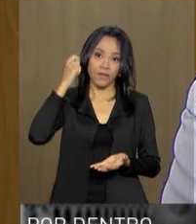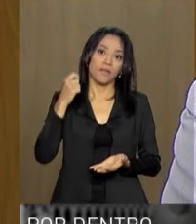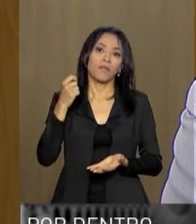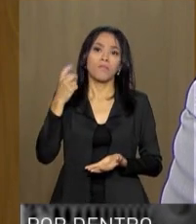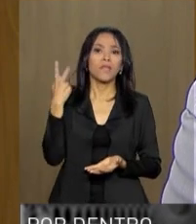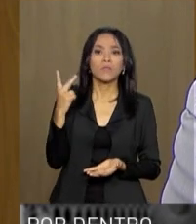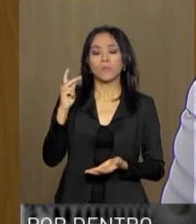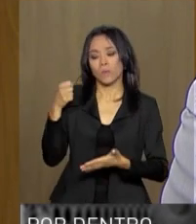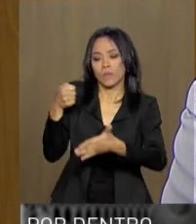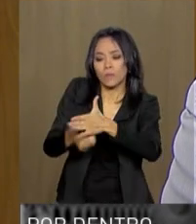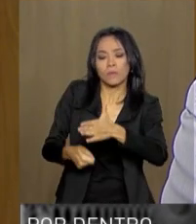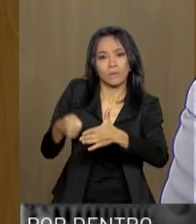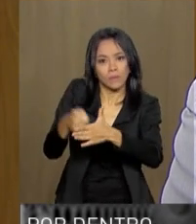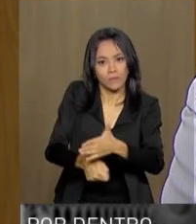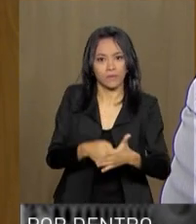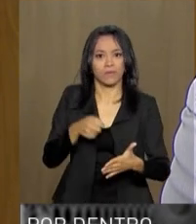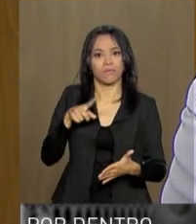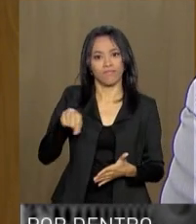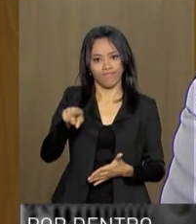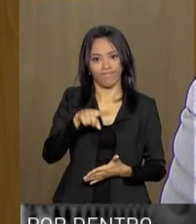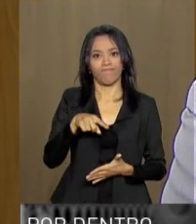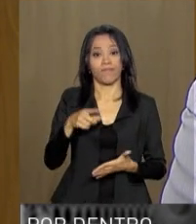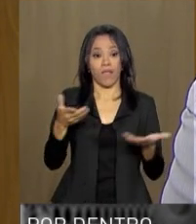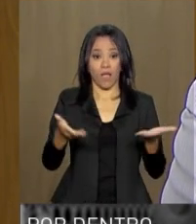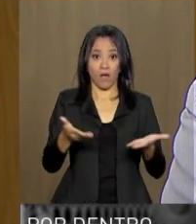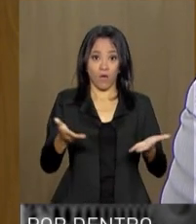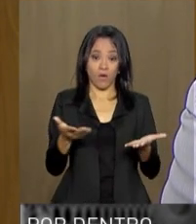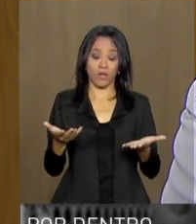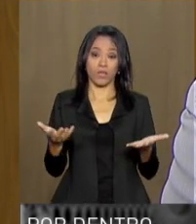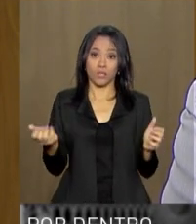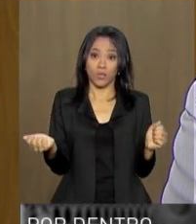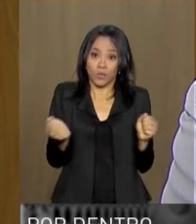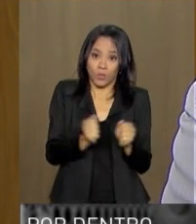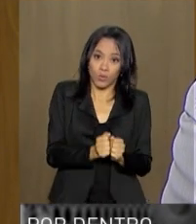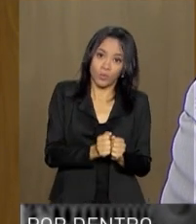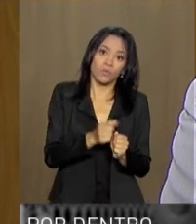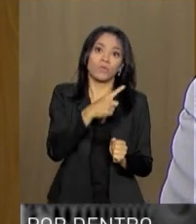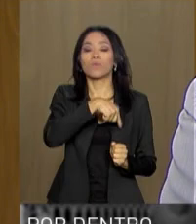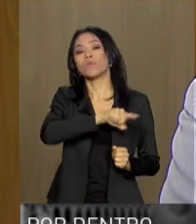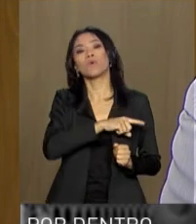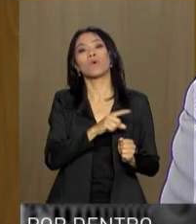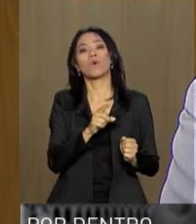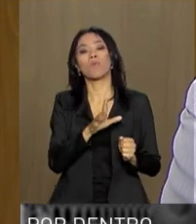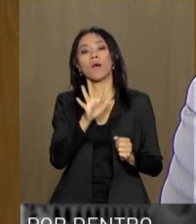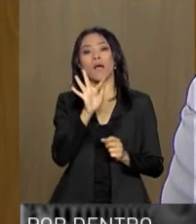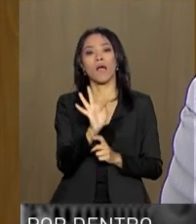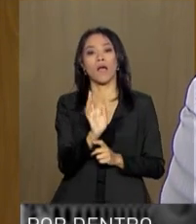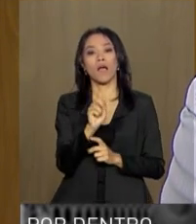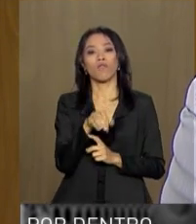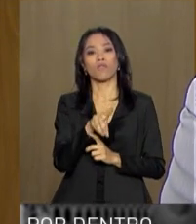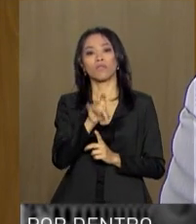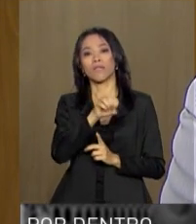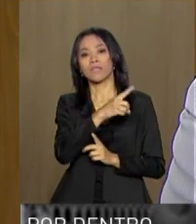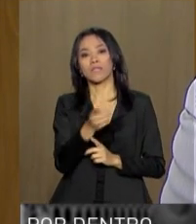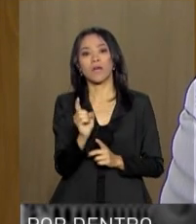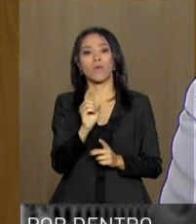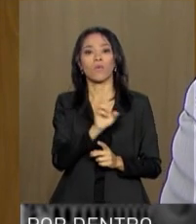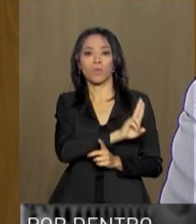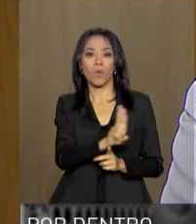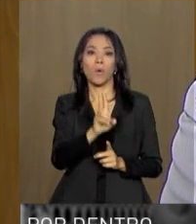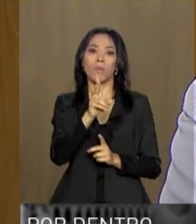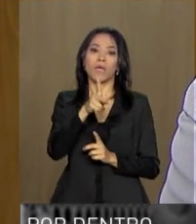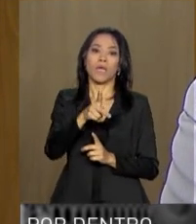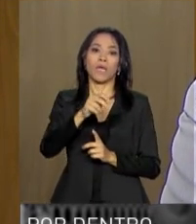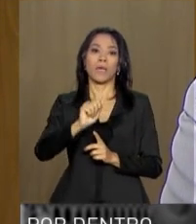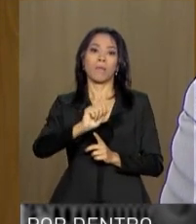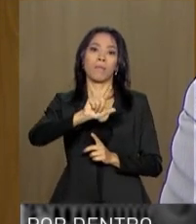luta nós estamos é agora junto à fundação cultural palmares amanhã é lançando uma campanha